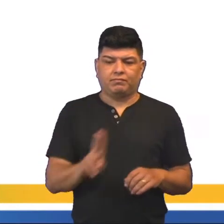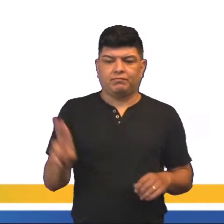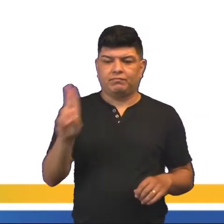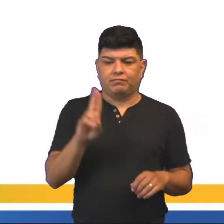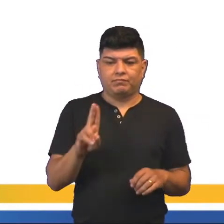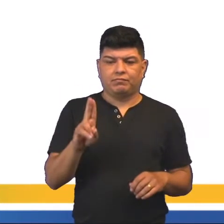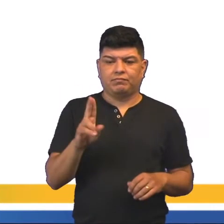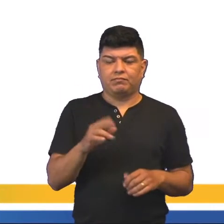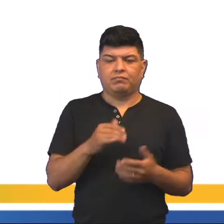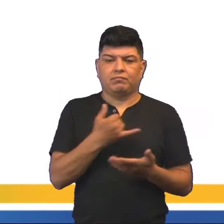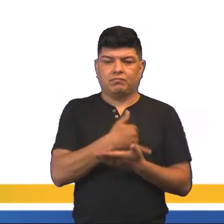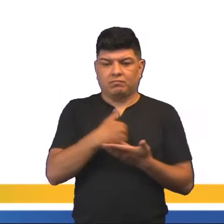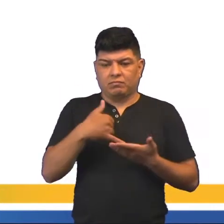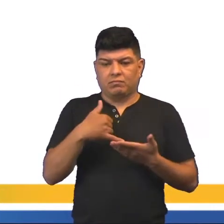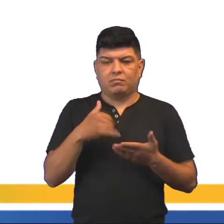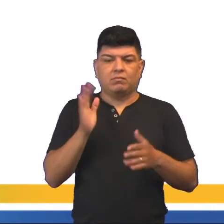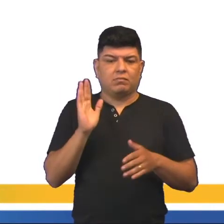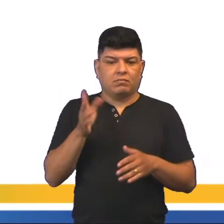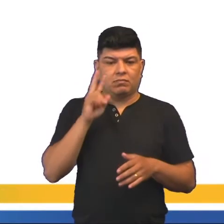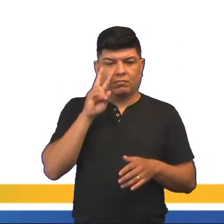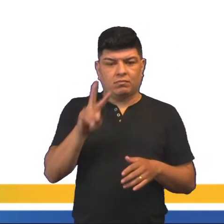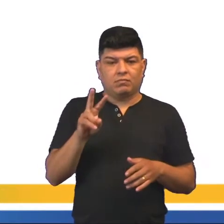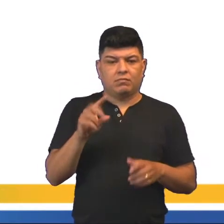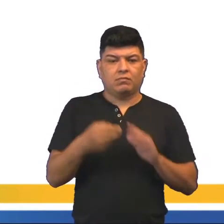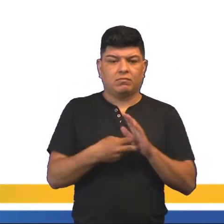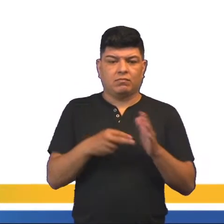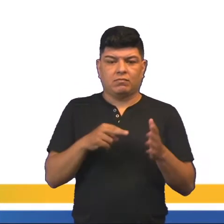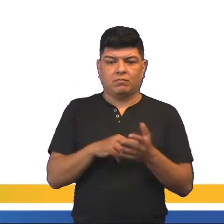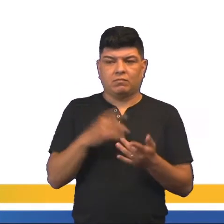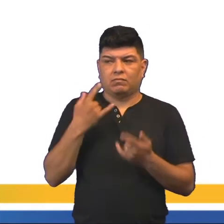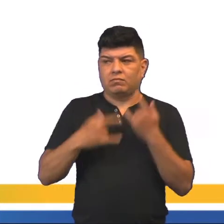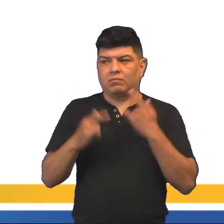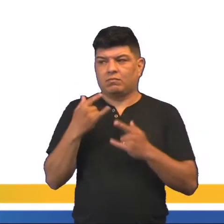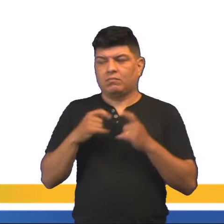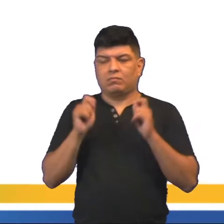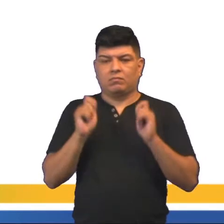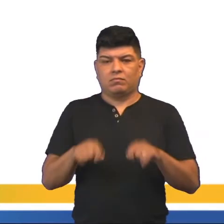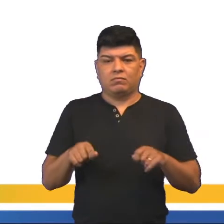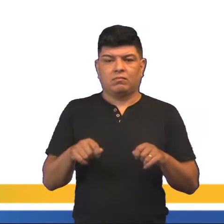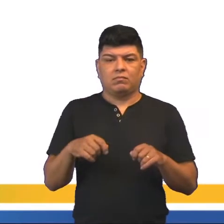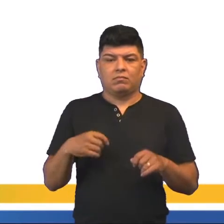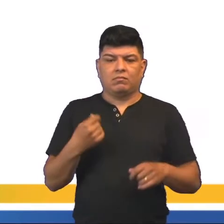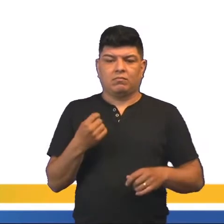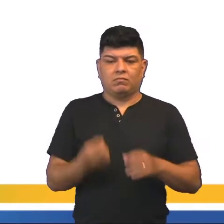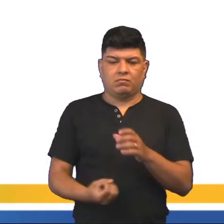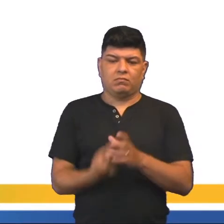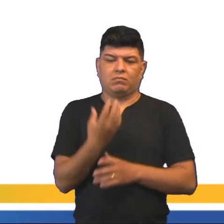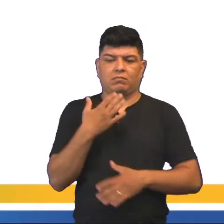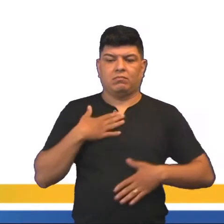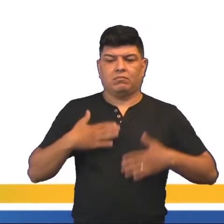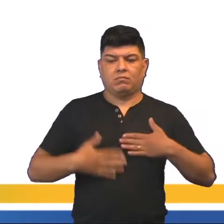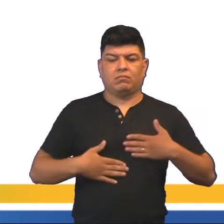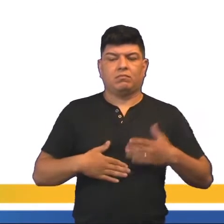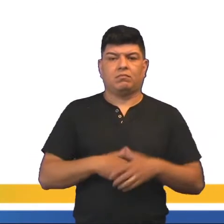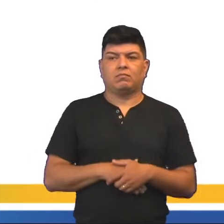a substância. Já já a gente vai ver o que essa dependência química pode produzir no corpo.